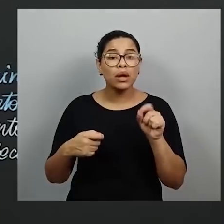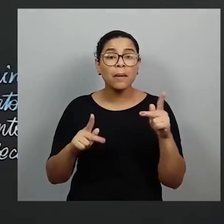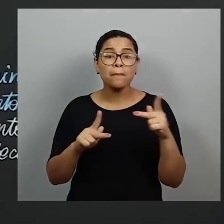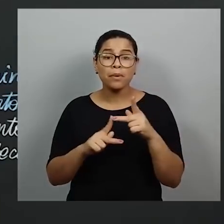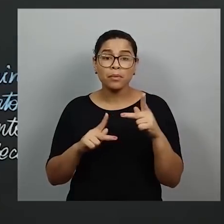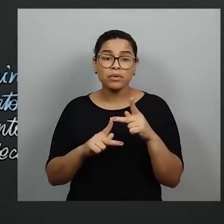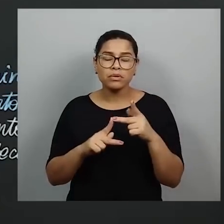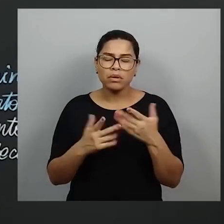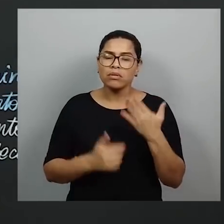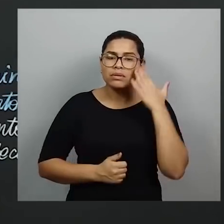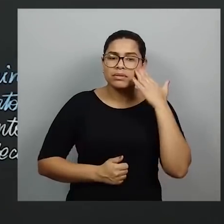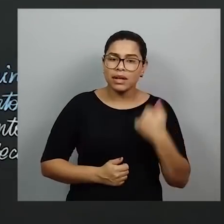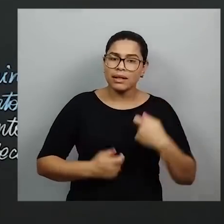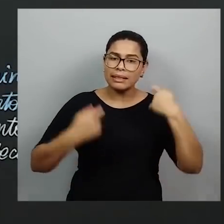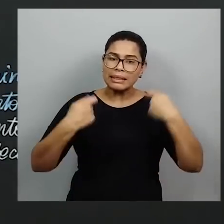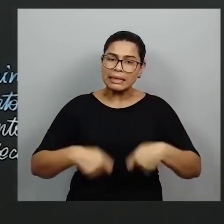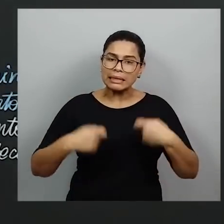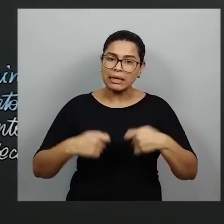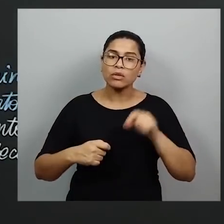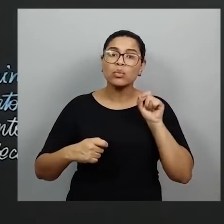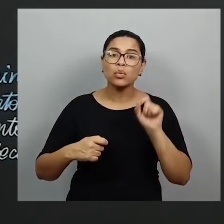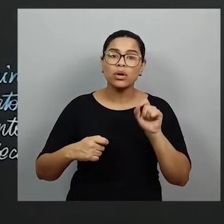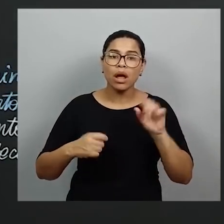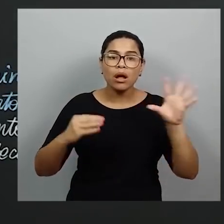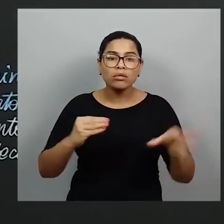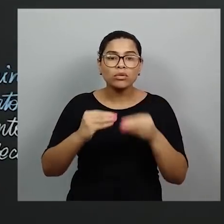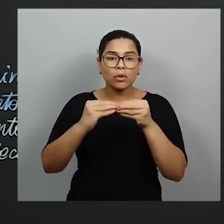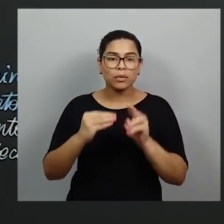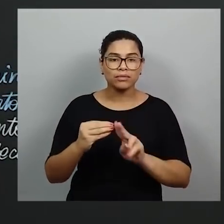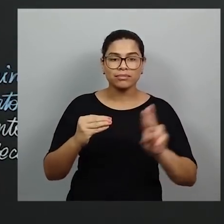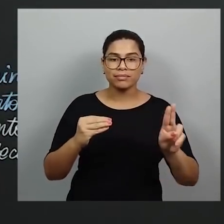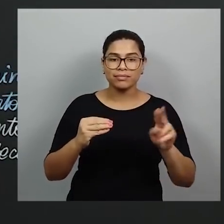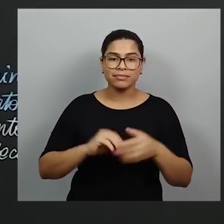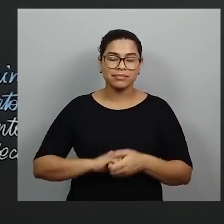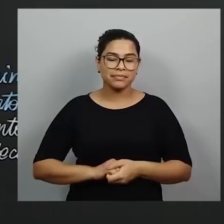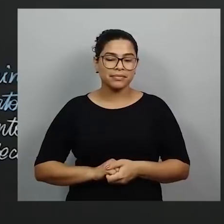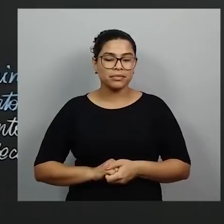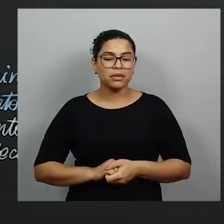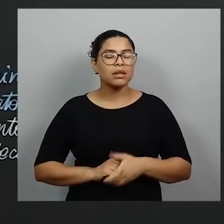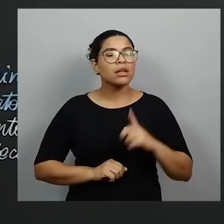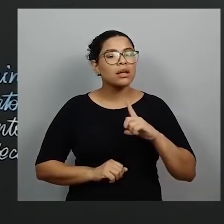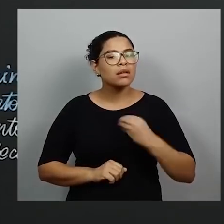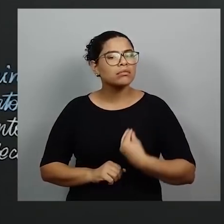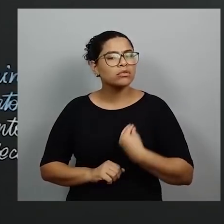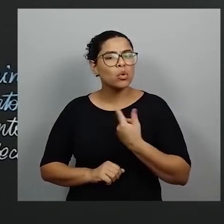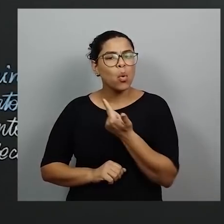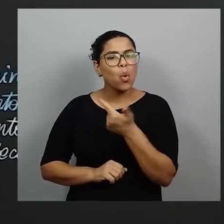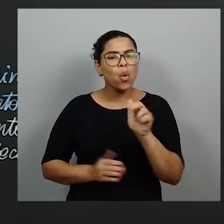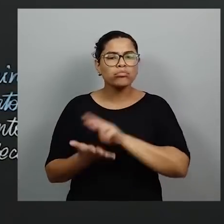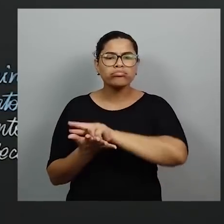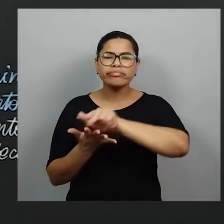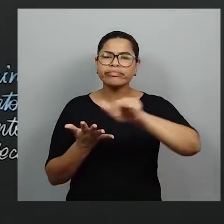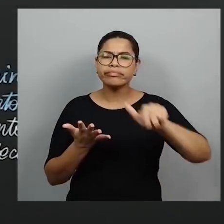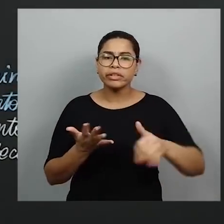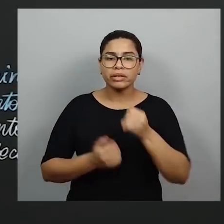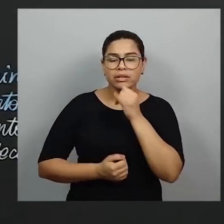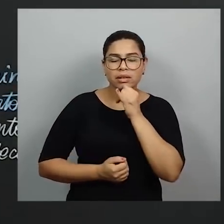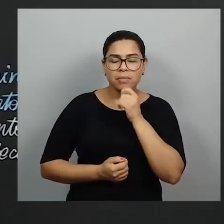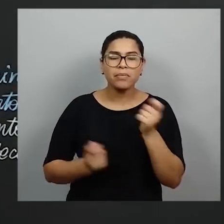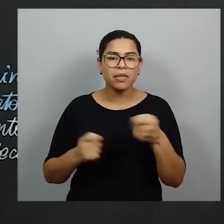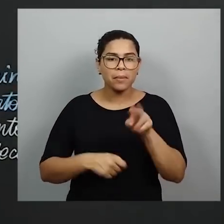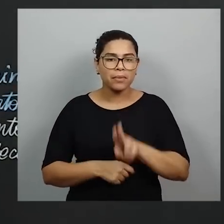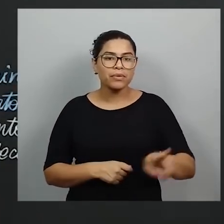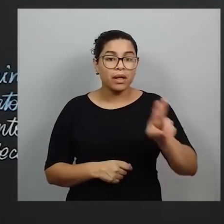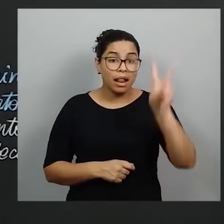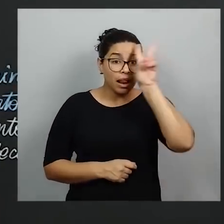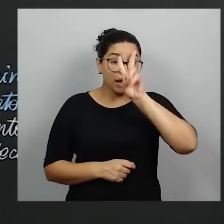acabo reconhecendo, então, a necessidade de um complemento. Existem vários outros exemplos que a gente pode utilizar,